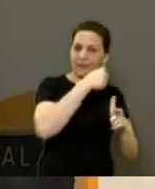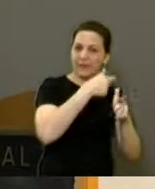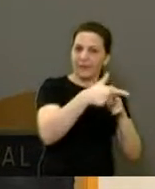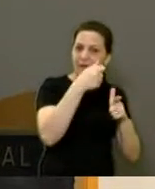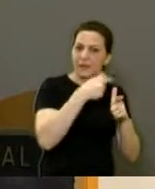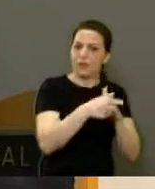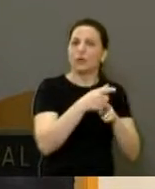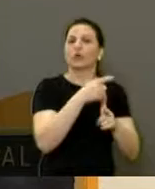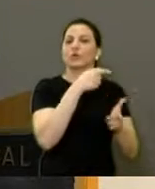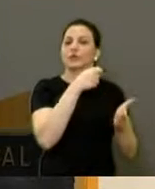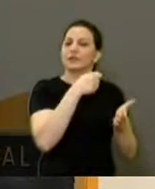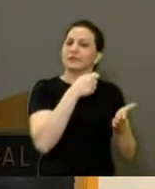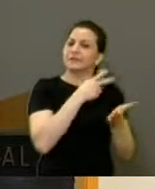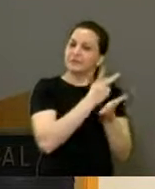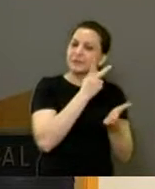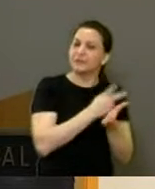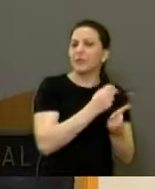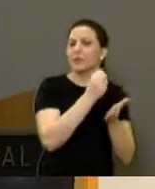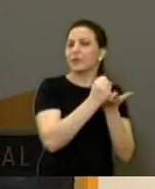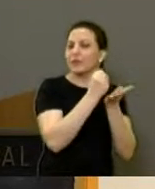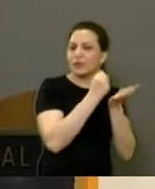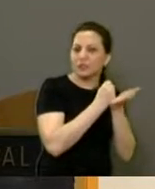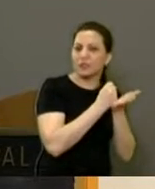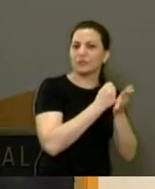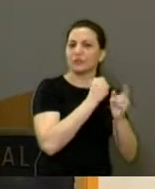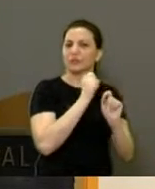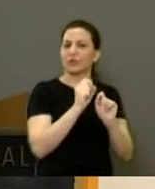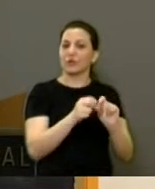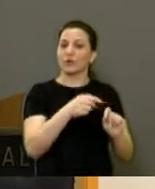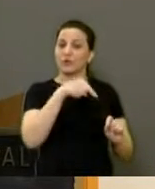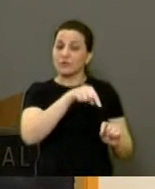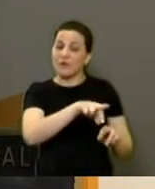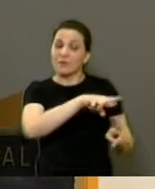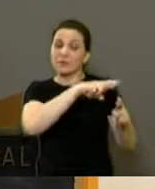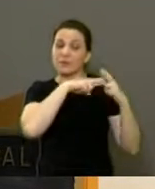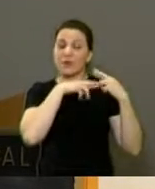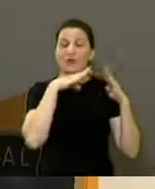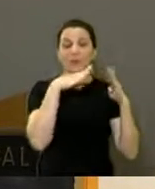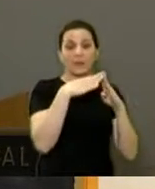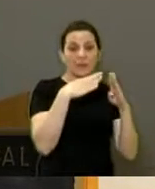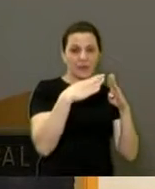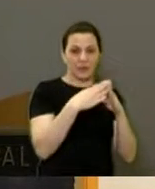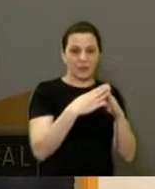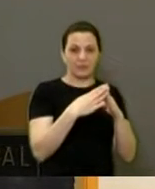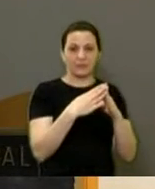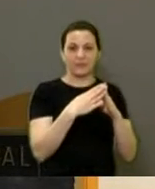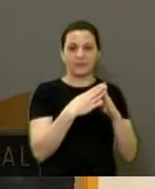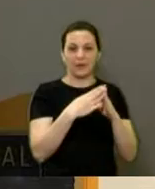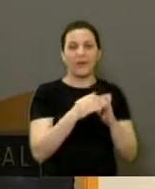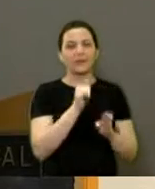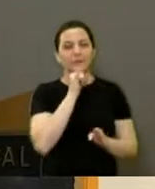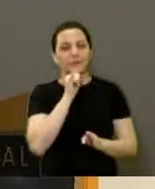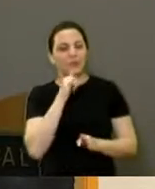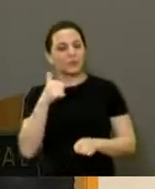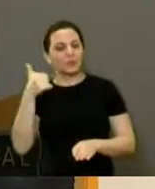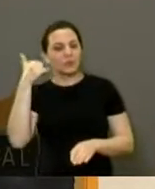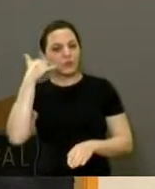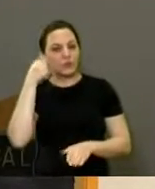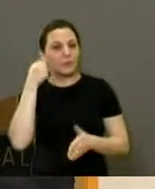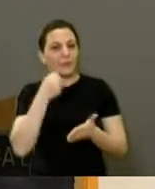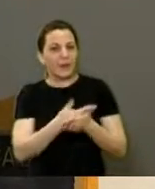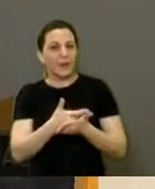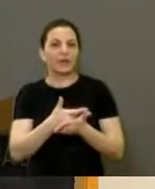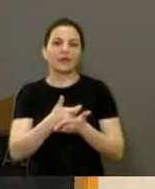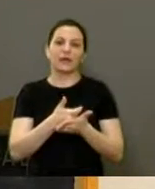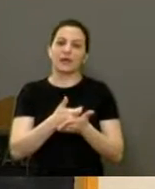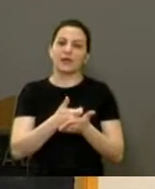aluga regularmente, registrado, você é o responsável pela casa. Pelo menos a Telesp, por exemplo, se você para de pagar a luz,